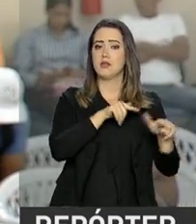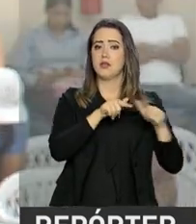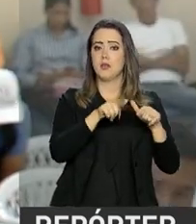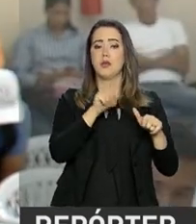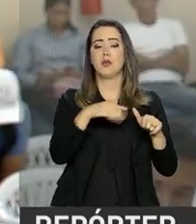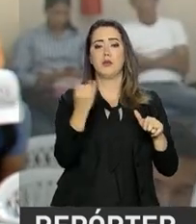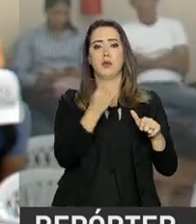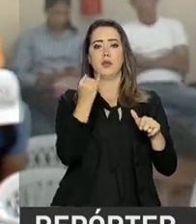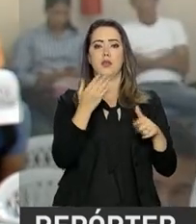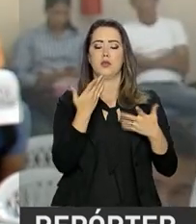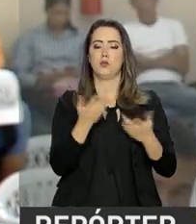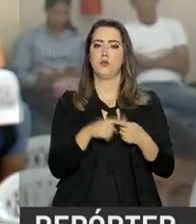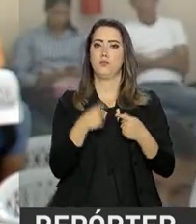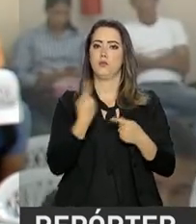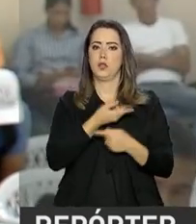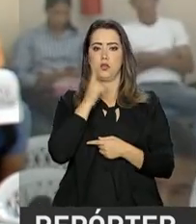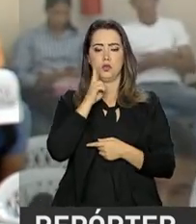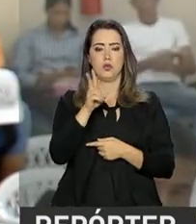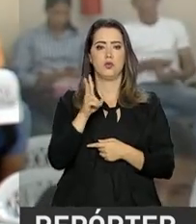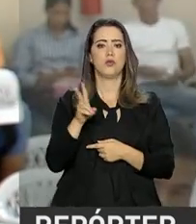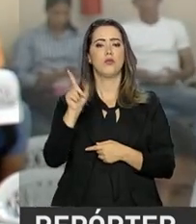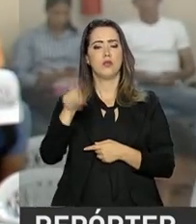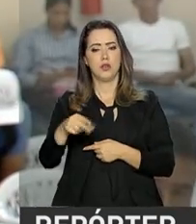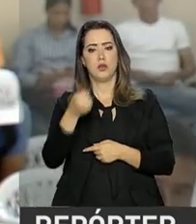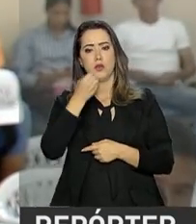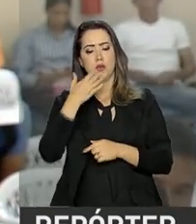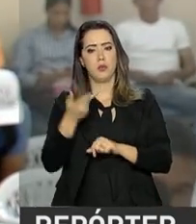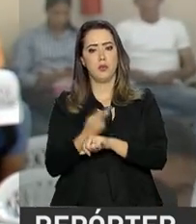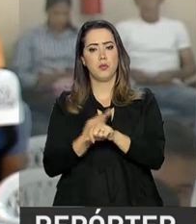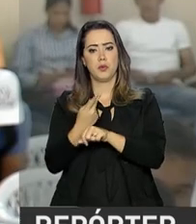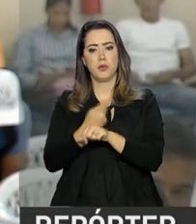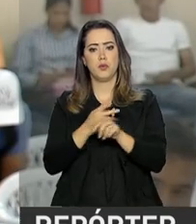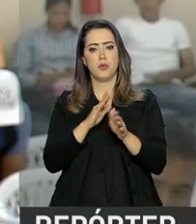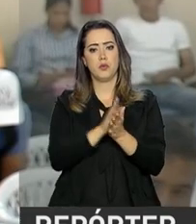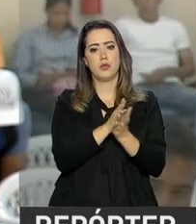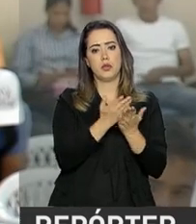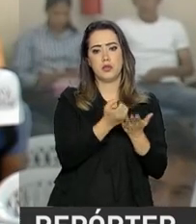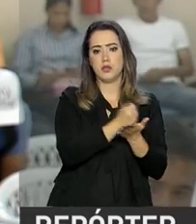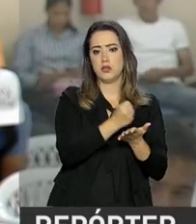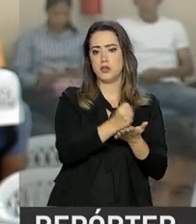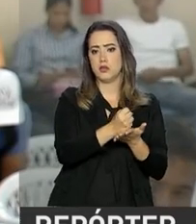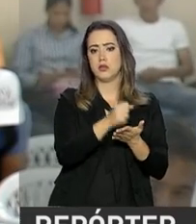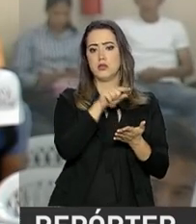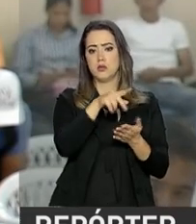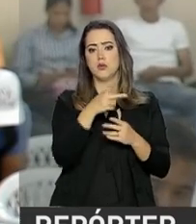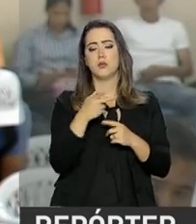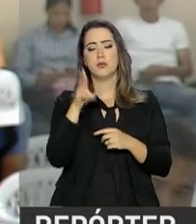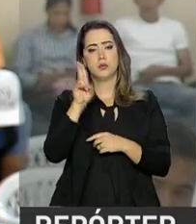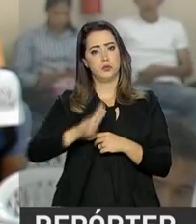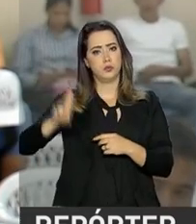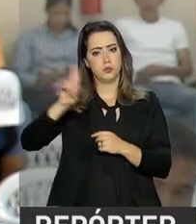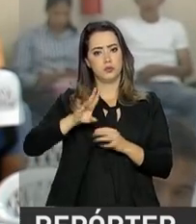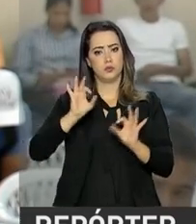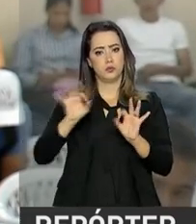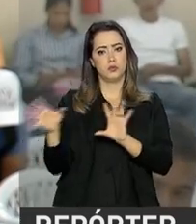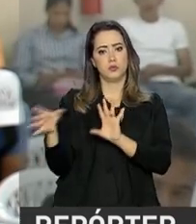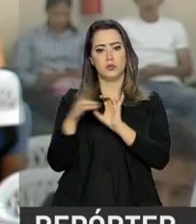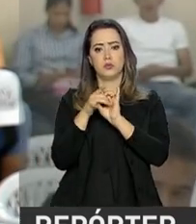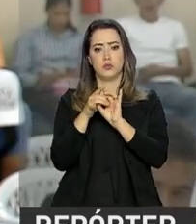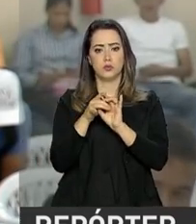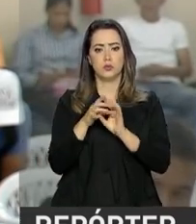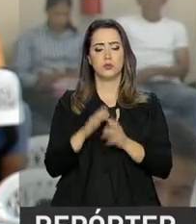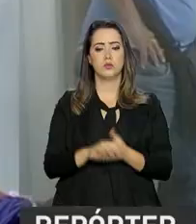fundamental. Então, a gente veio de uma maneira muito positiva essa busca pela carteira de trabalho como uma ferramenta, antes de tudo, de integração